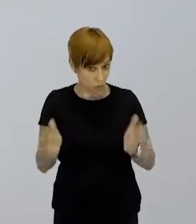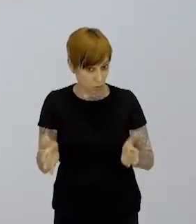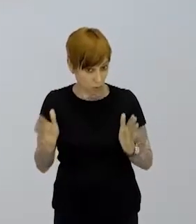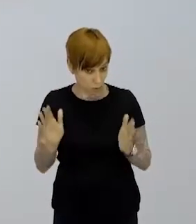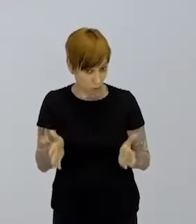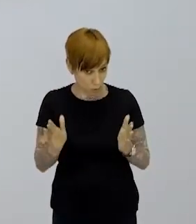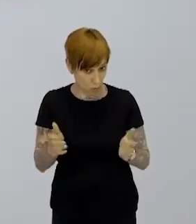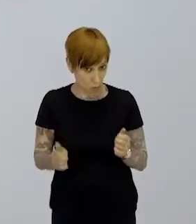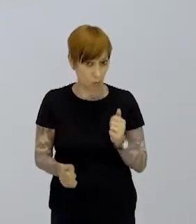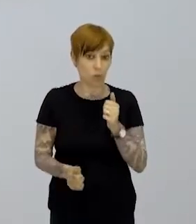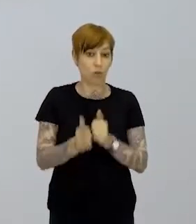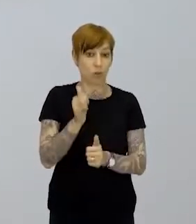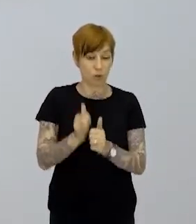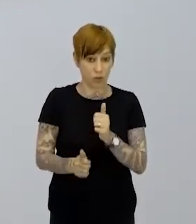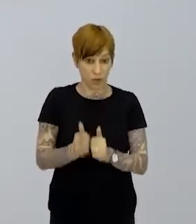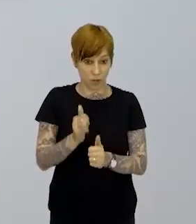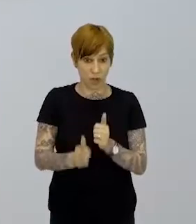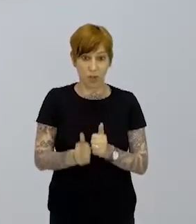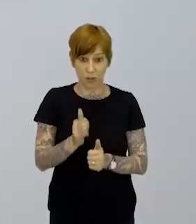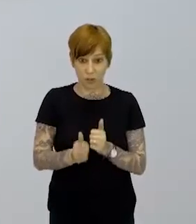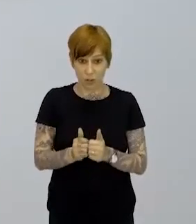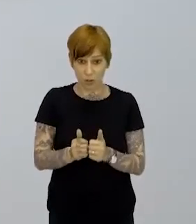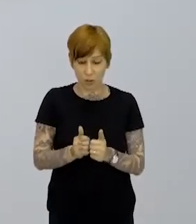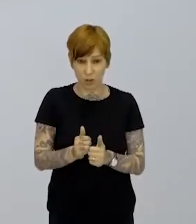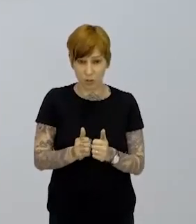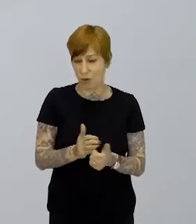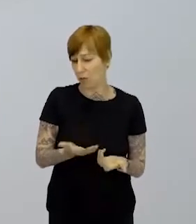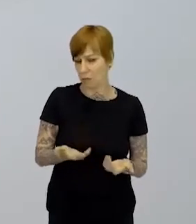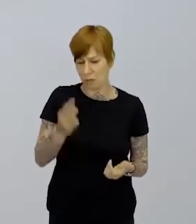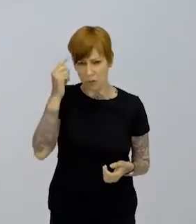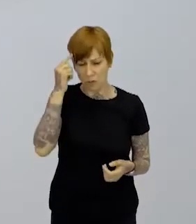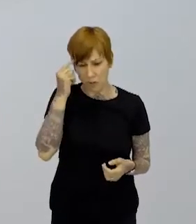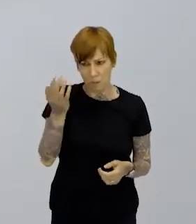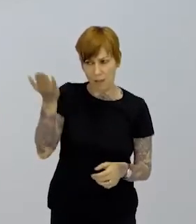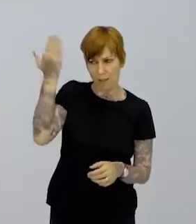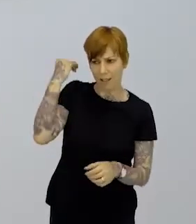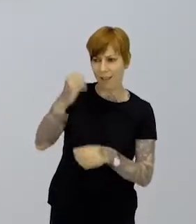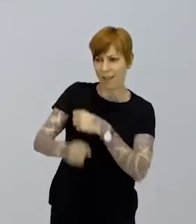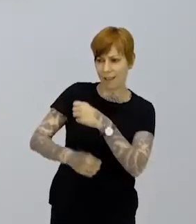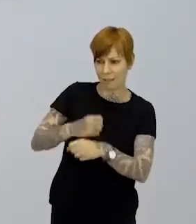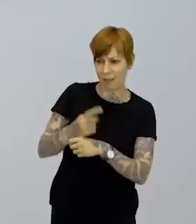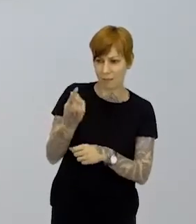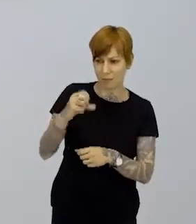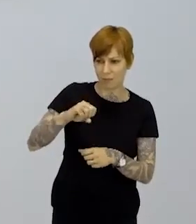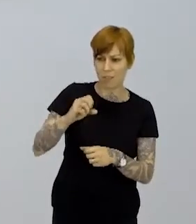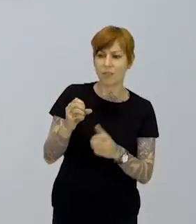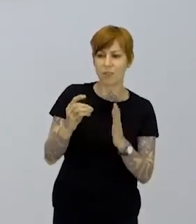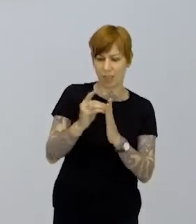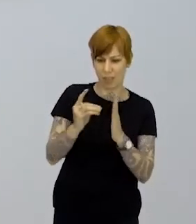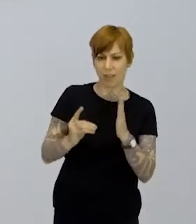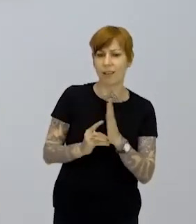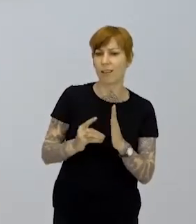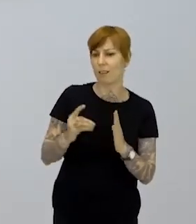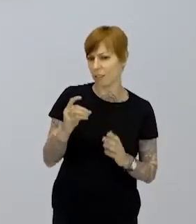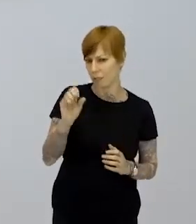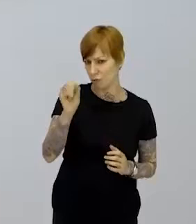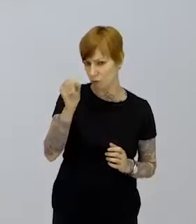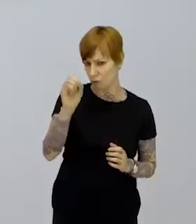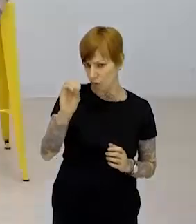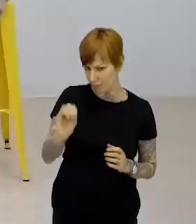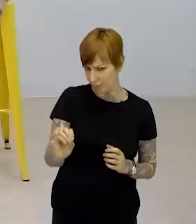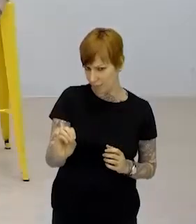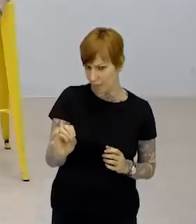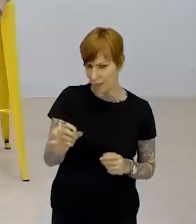atividade, né, há pouquíssimo tempo, na década de 80, era proibido. Veja, no